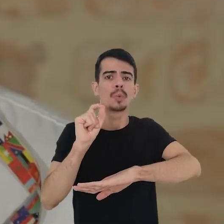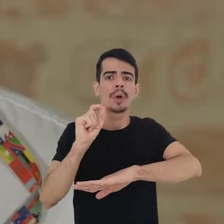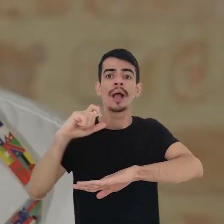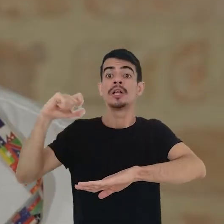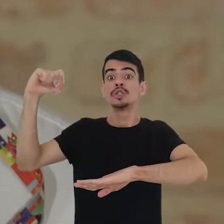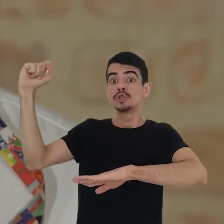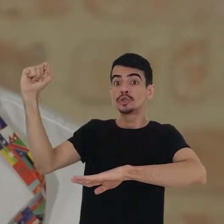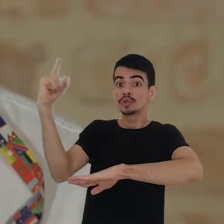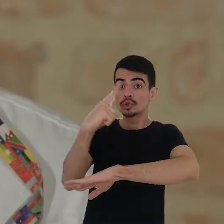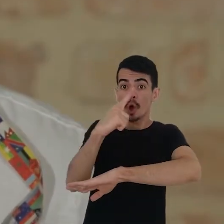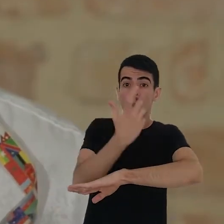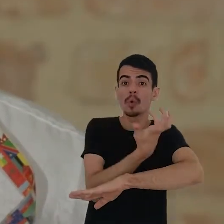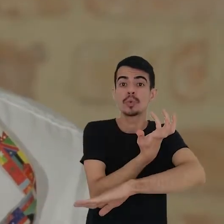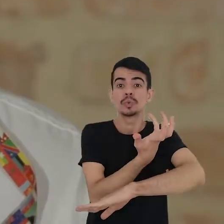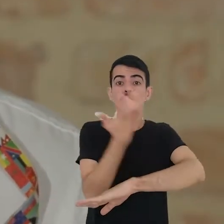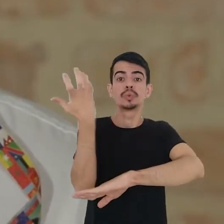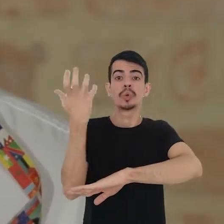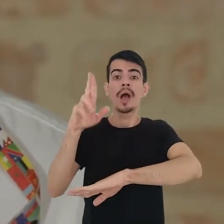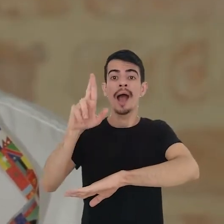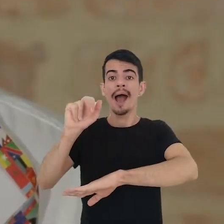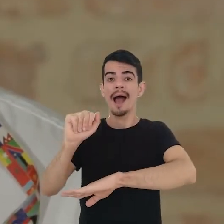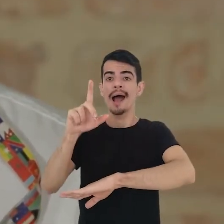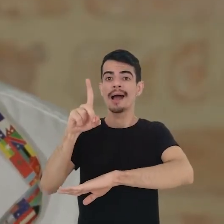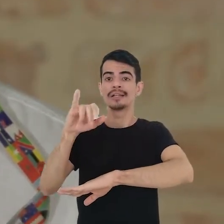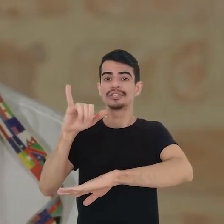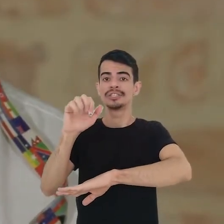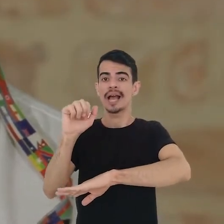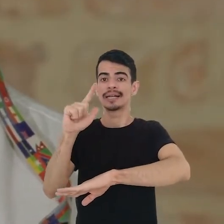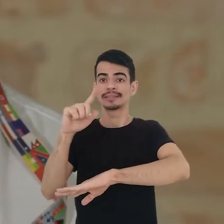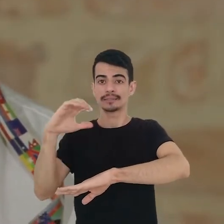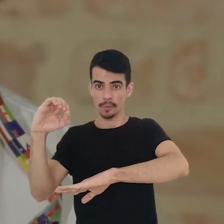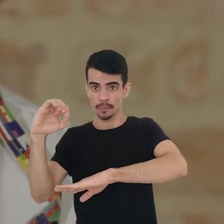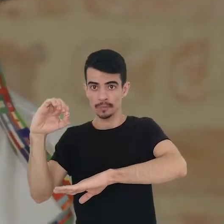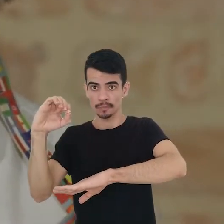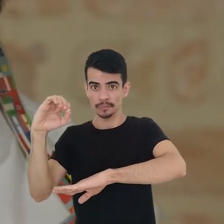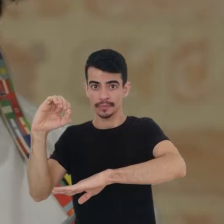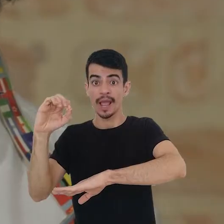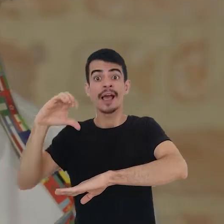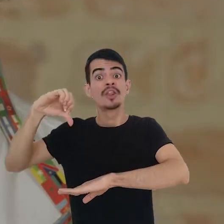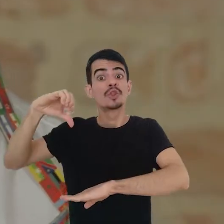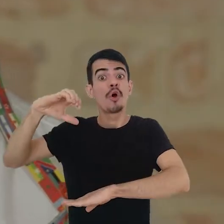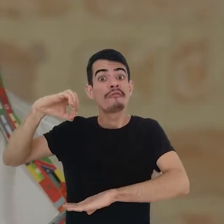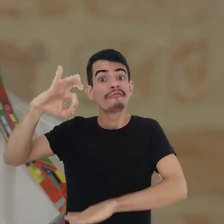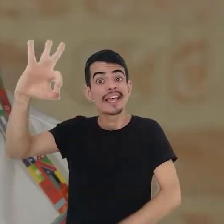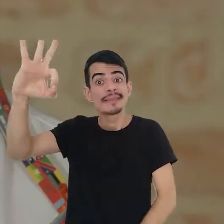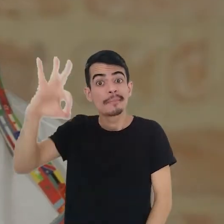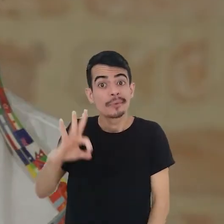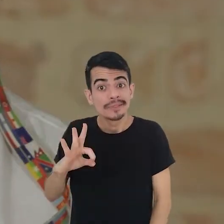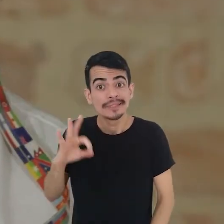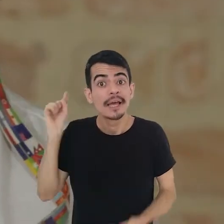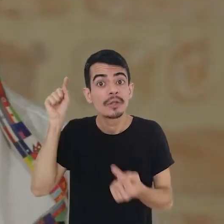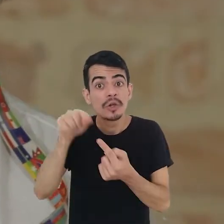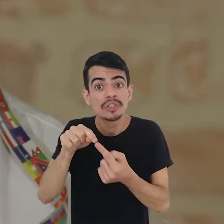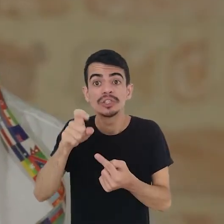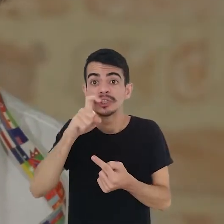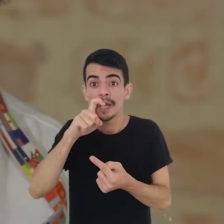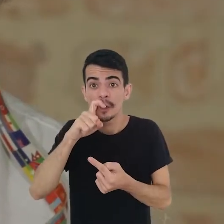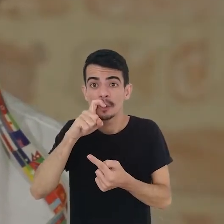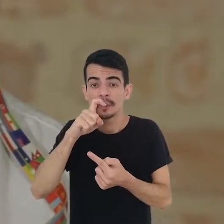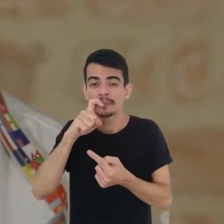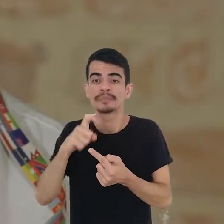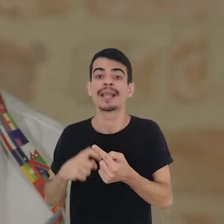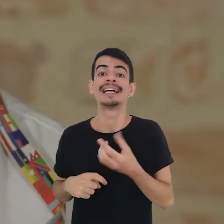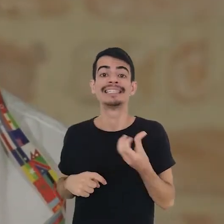90% da radiação solar é refletida pelo gelo, enquanto que apenas 6% da radiação solar é refletida